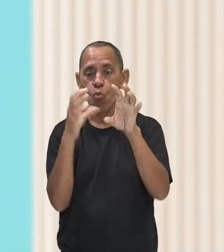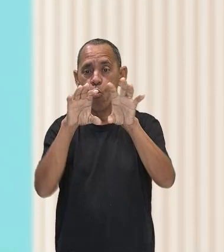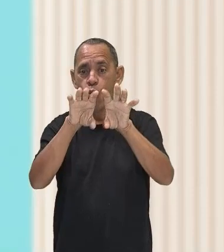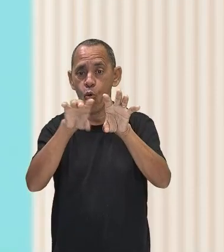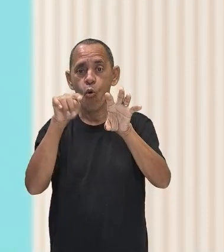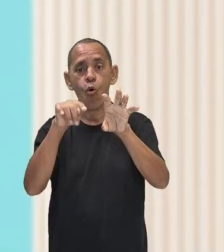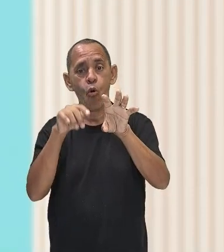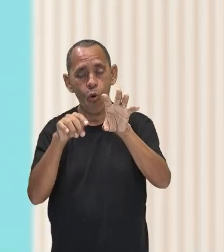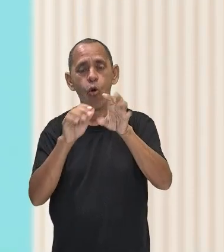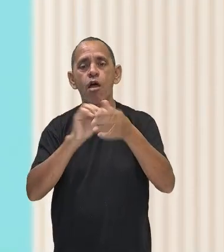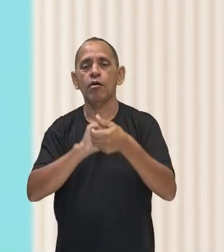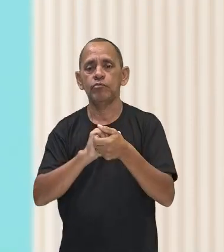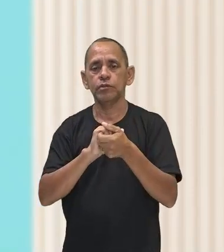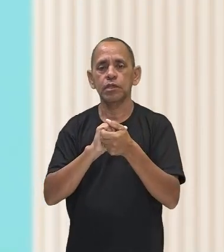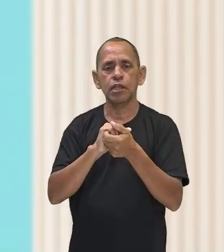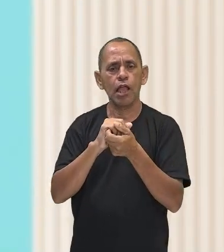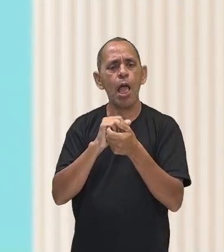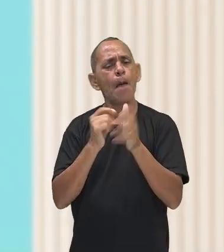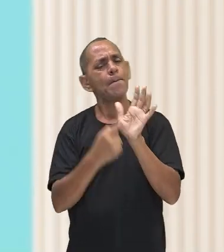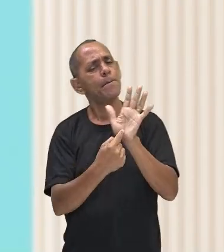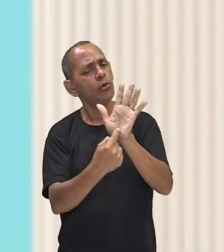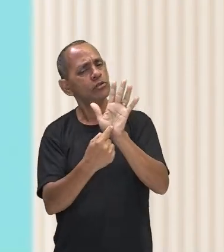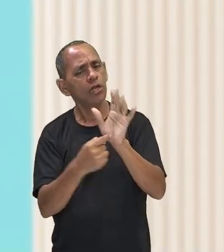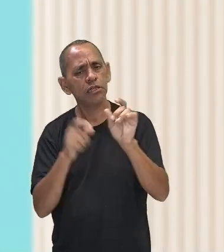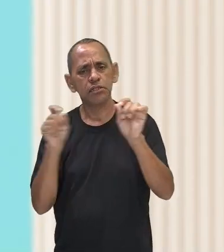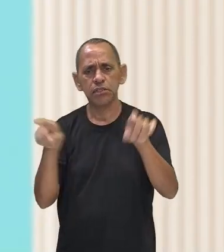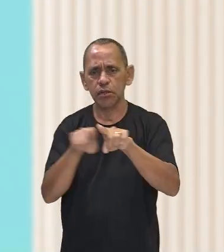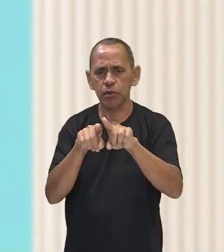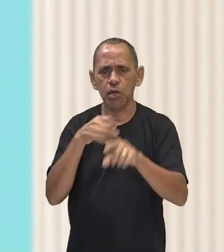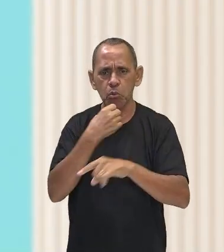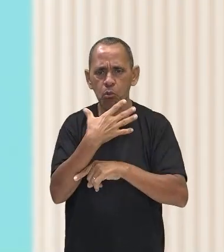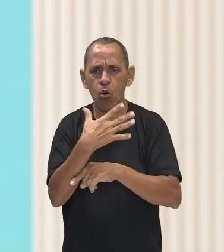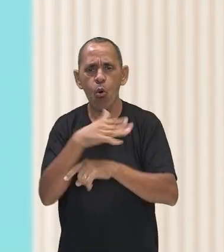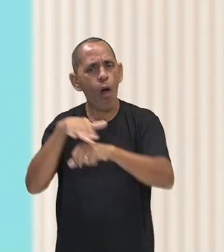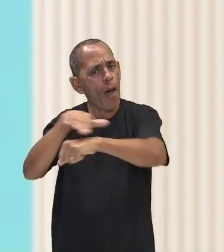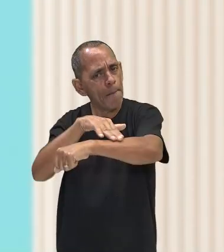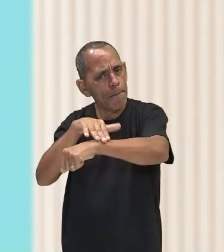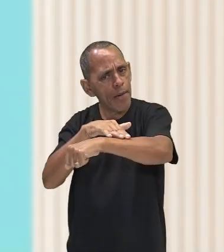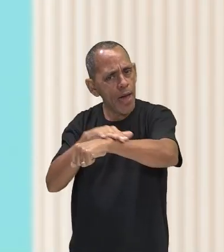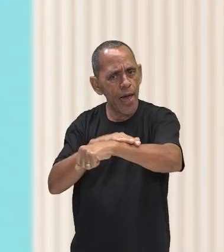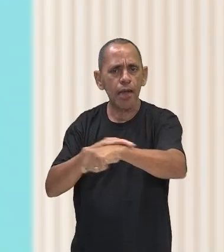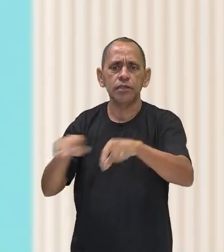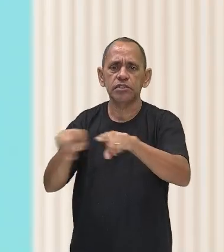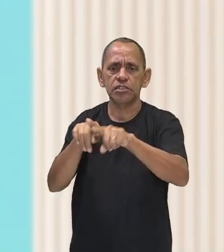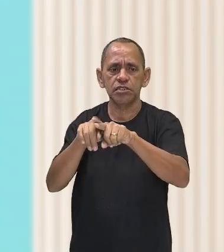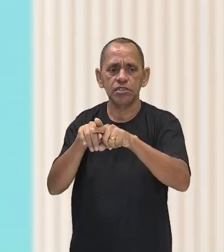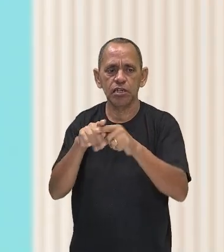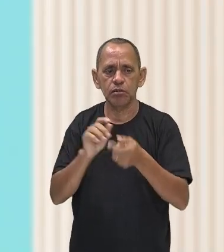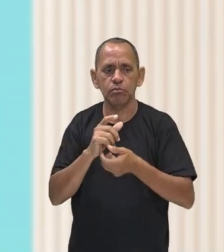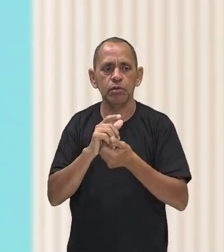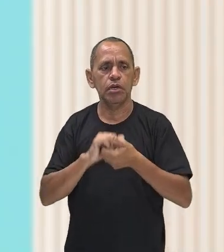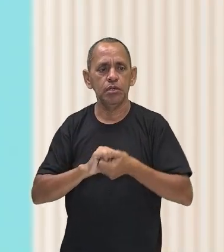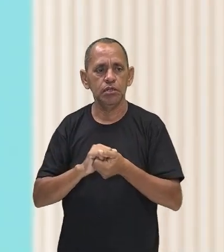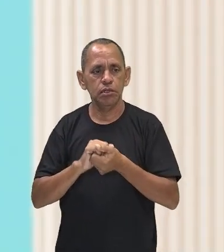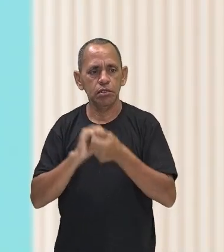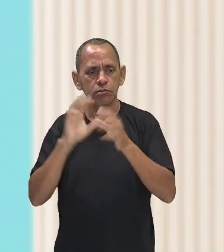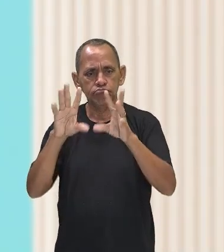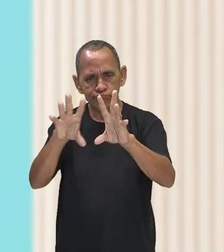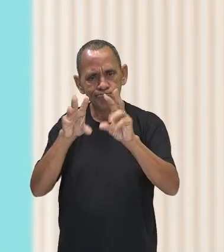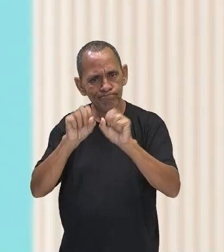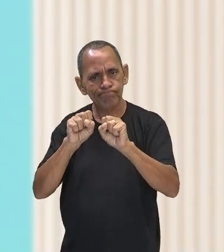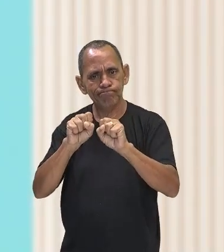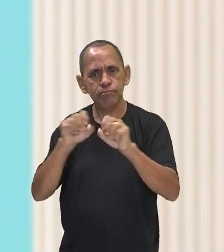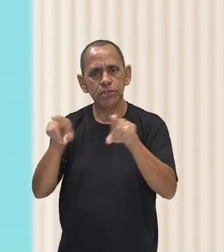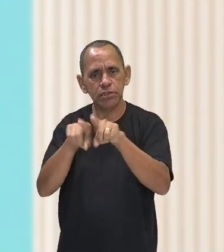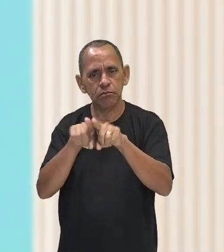aparência das nádegas tudo isso daí ajuda manter a pele das nádegas sempre hidratada passando eh